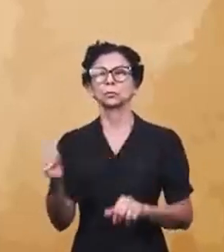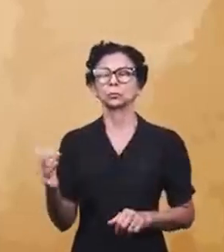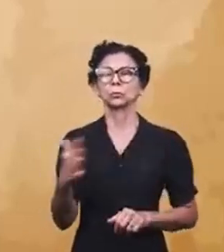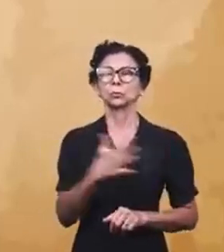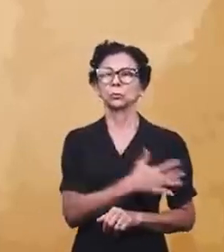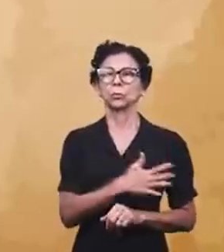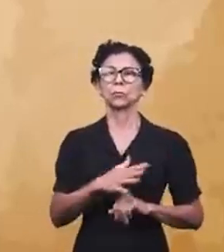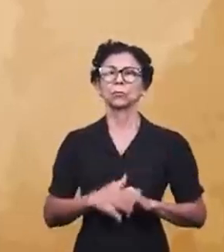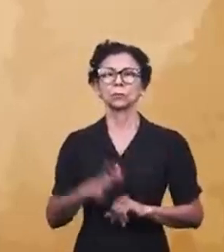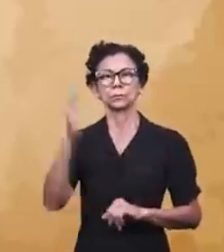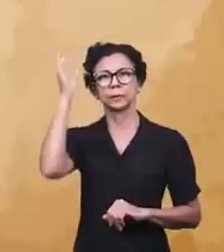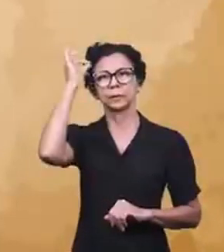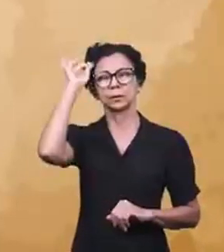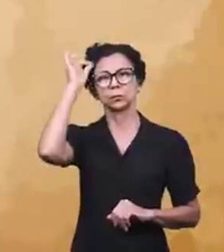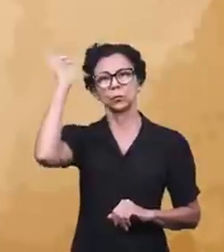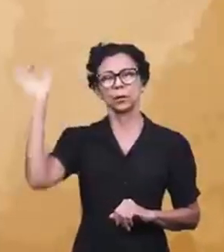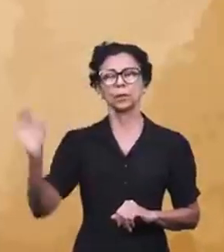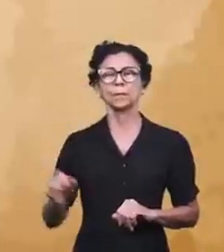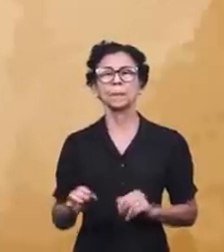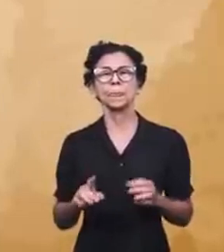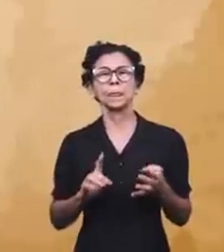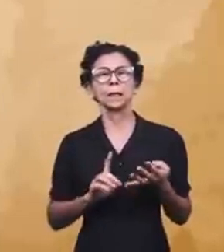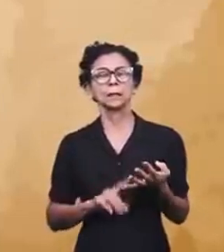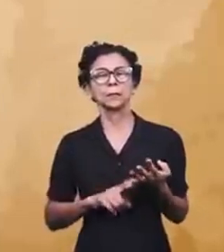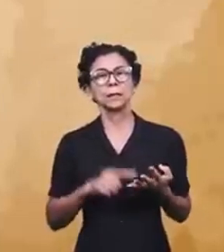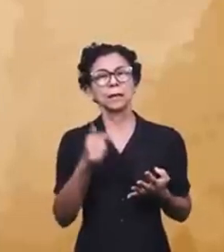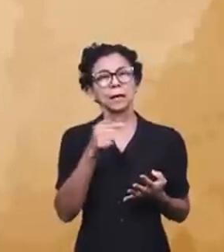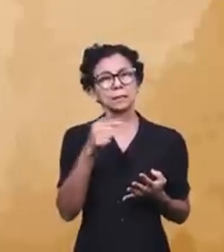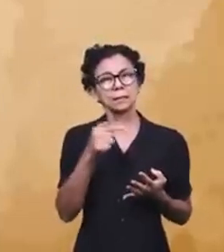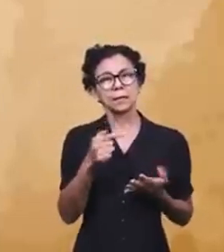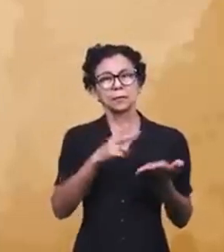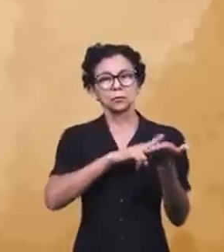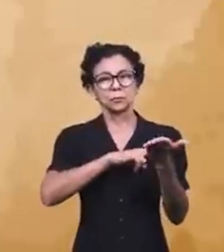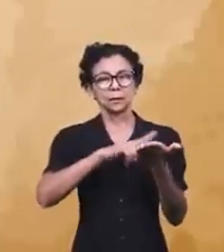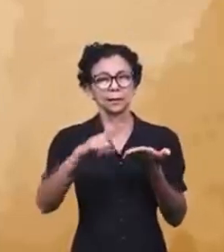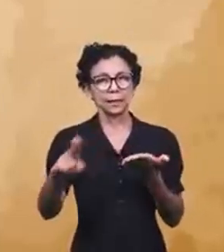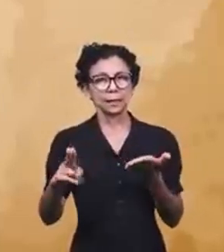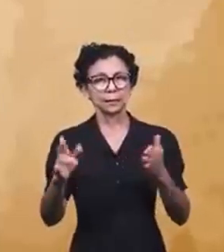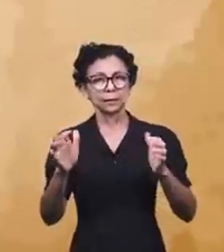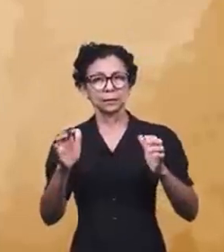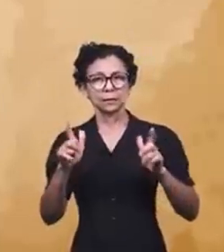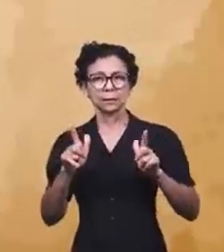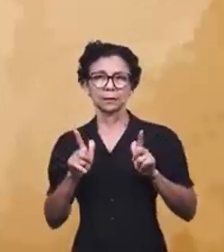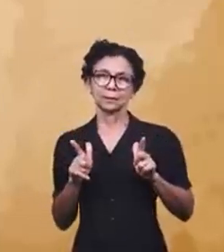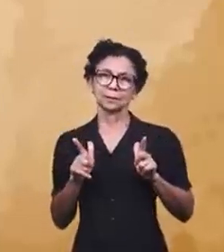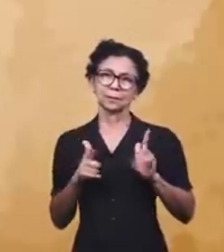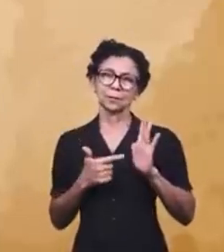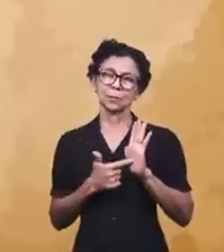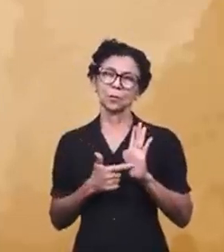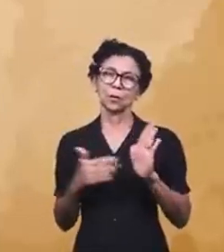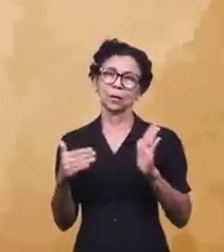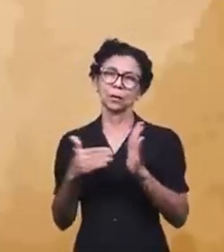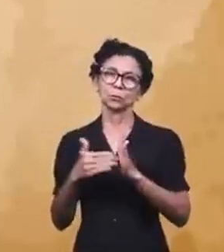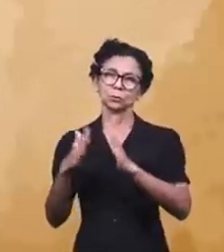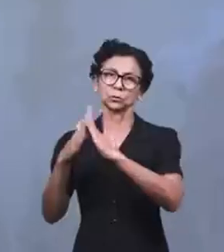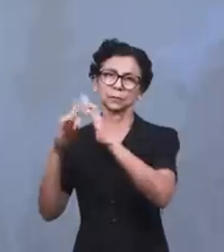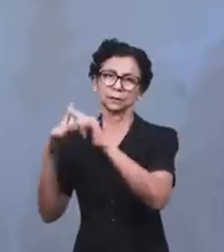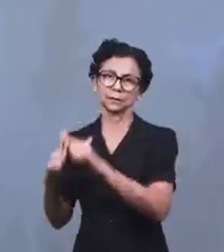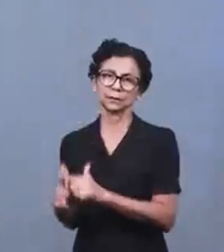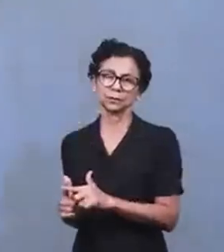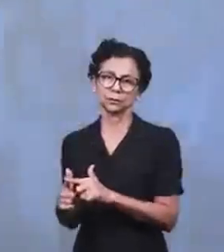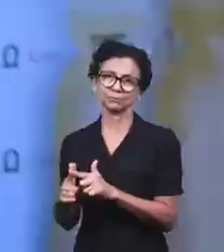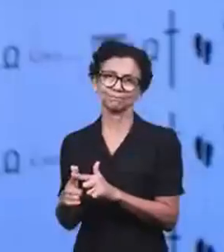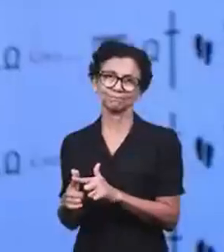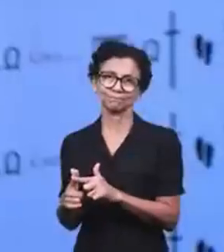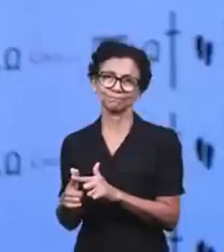a sétima carta, o período profético de Laodiceia, a Igreja do Fim dos Tempos.